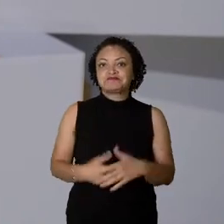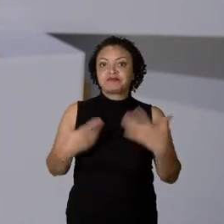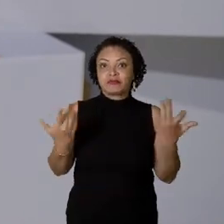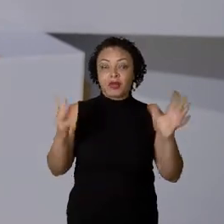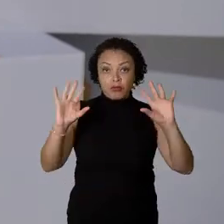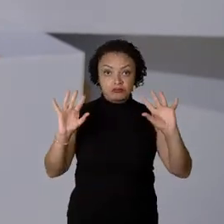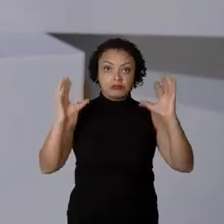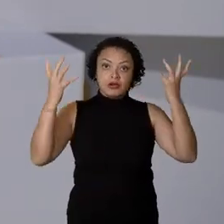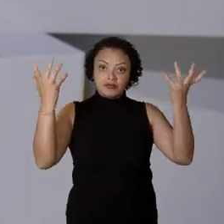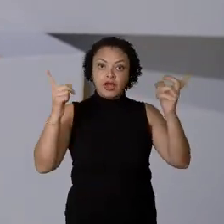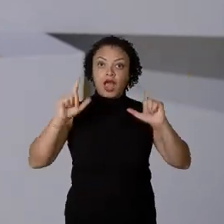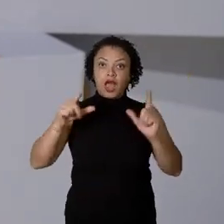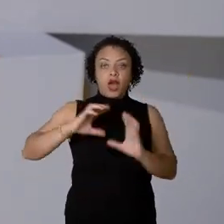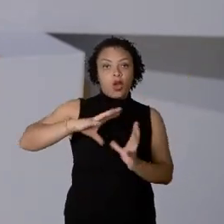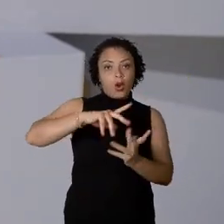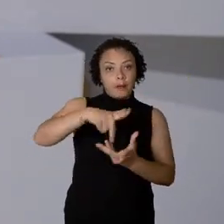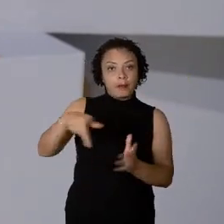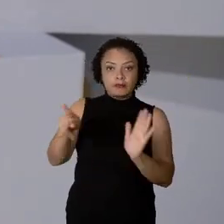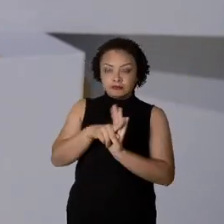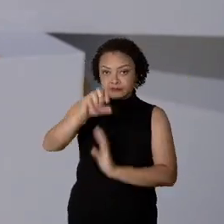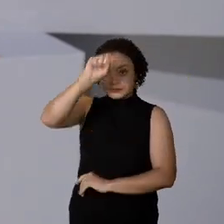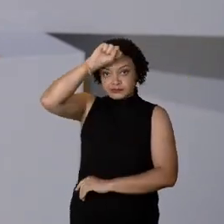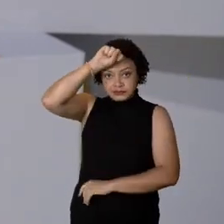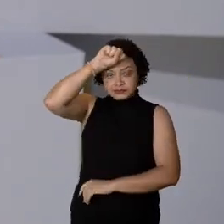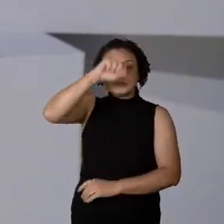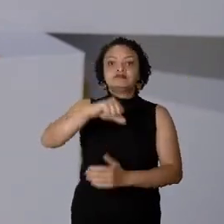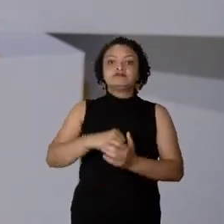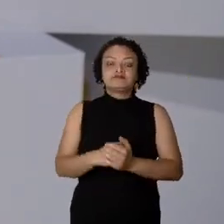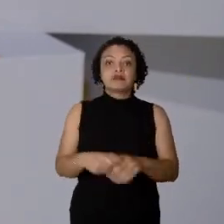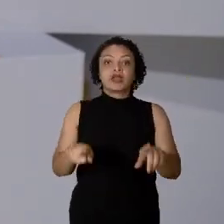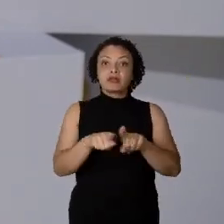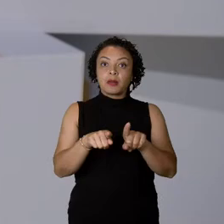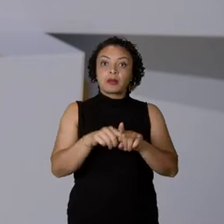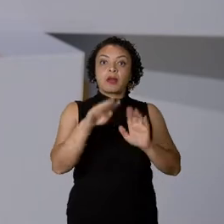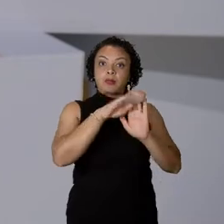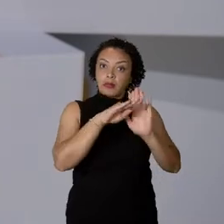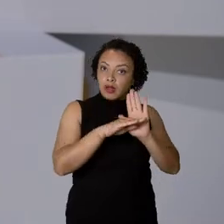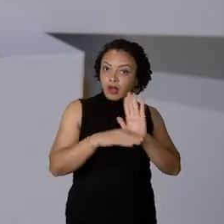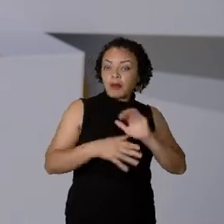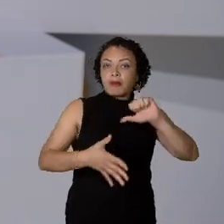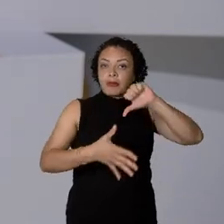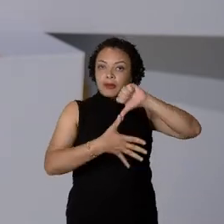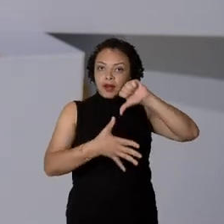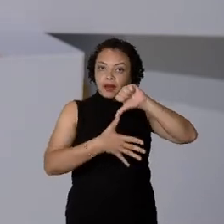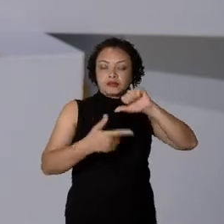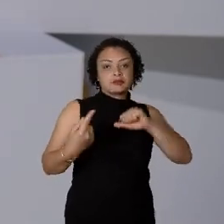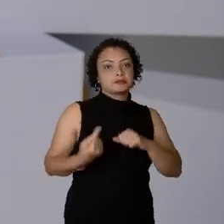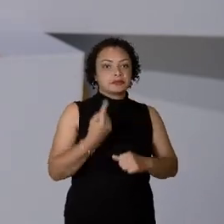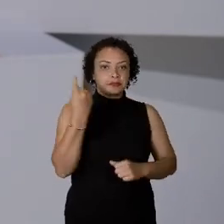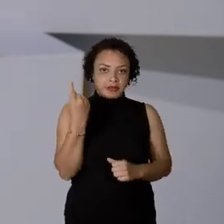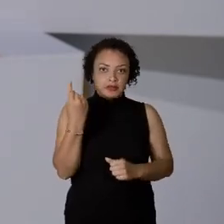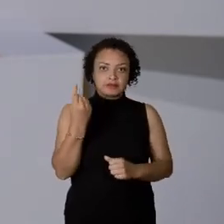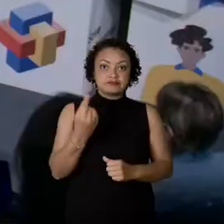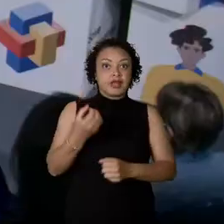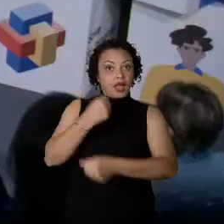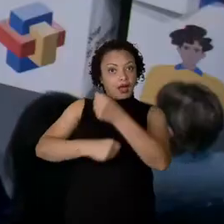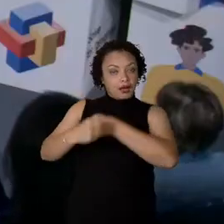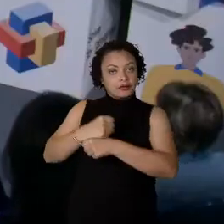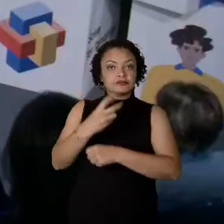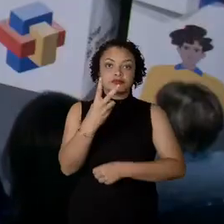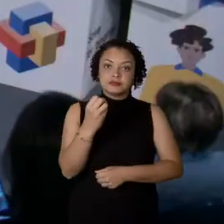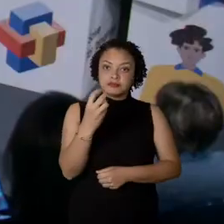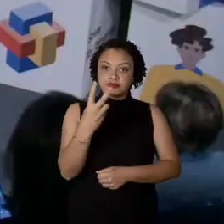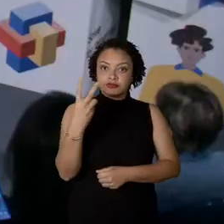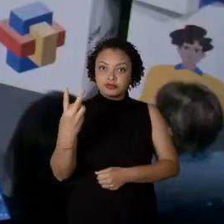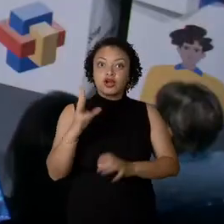é uma iniciativa global da Samsung e o principal programa da empresa na América Latina. Em 2022, esteve presente em mais de